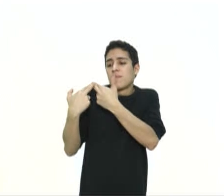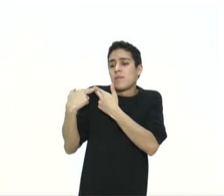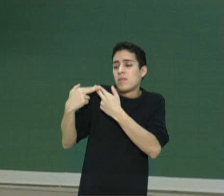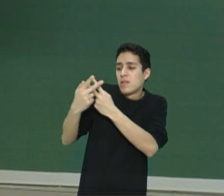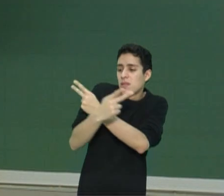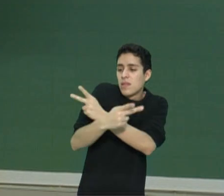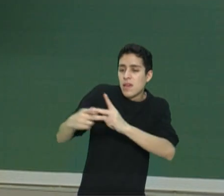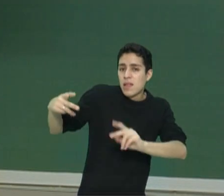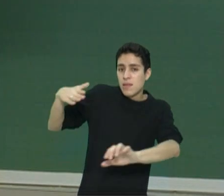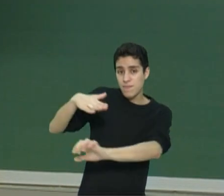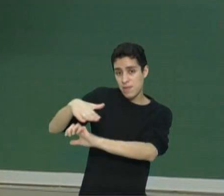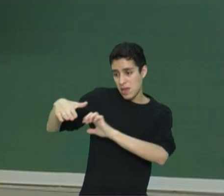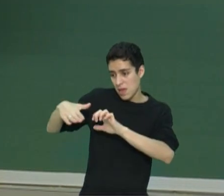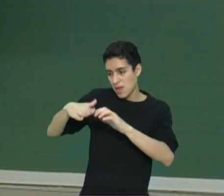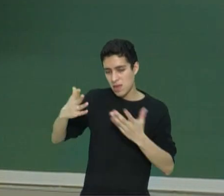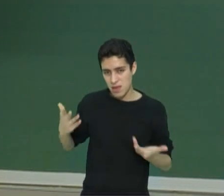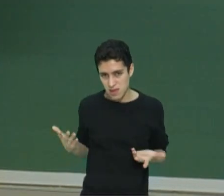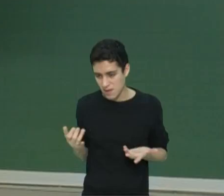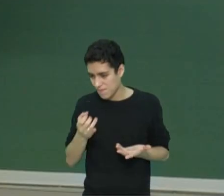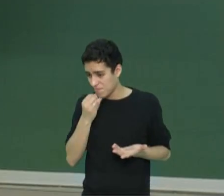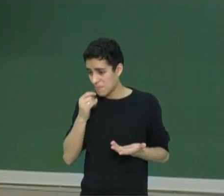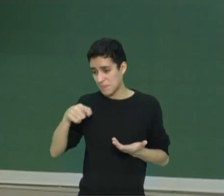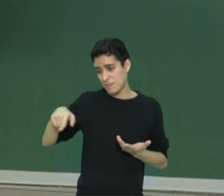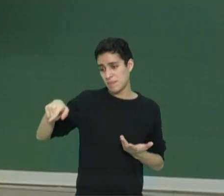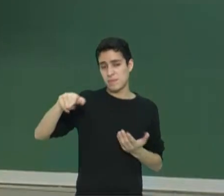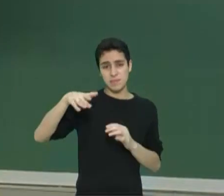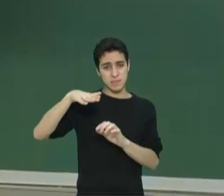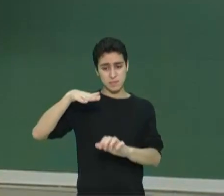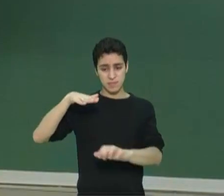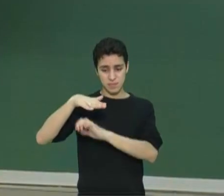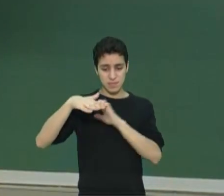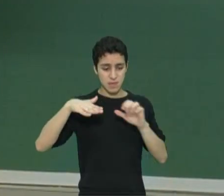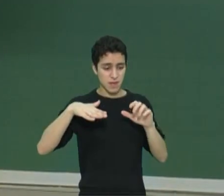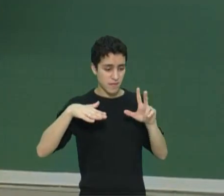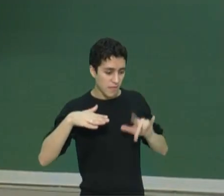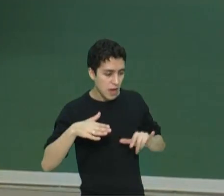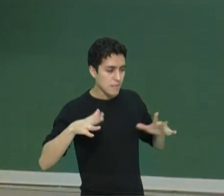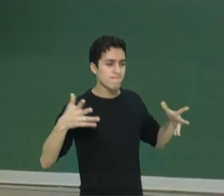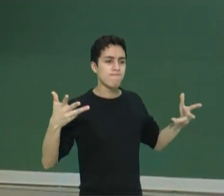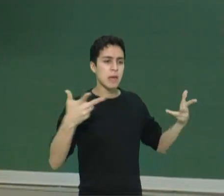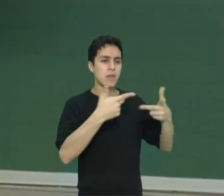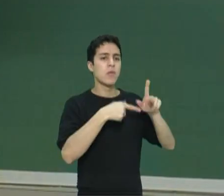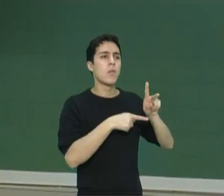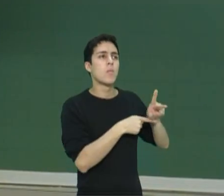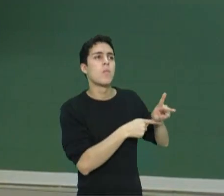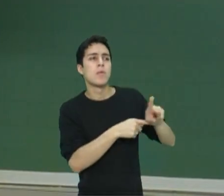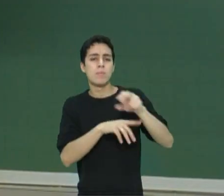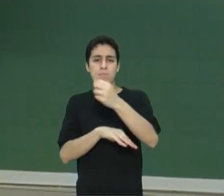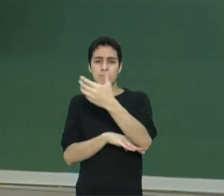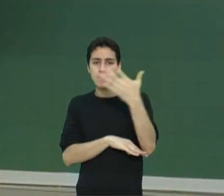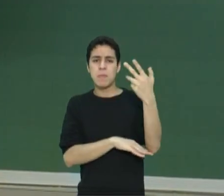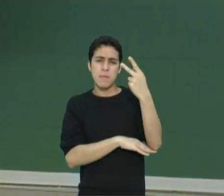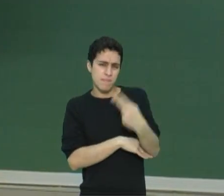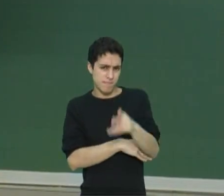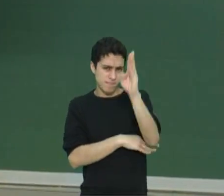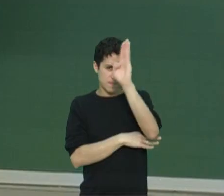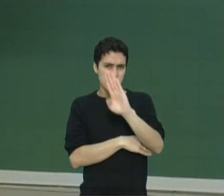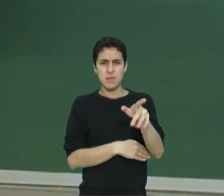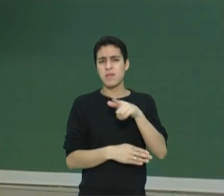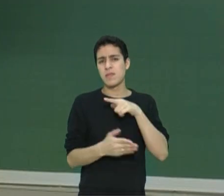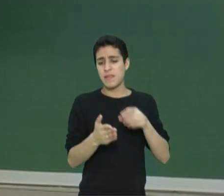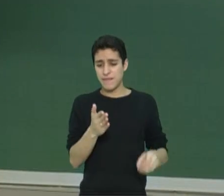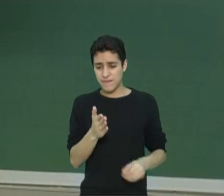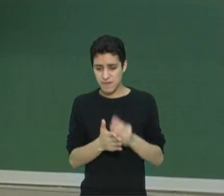empresas que eu acabei falar quando uma empresa resolve que vai é é trabalhar com a eficiência isso é maravilhoso temos várias no Brasil